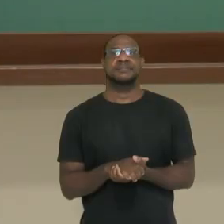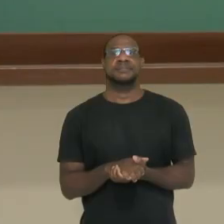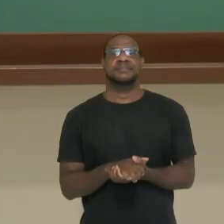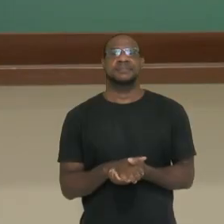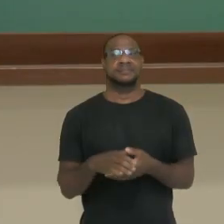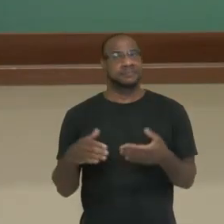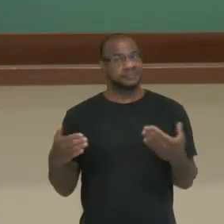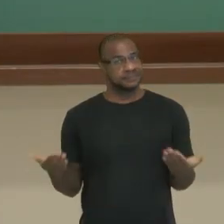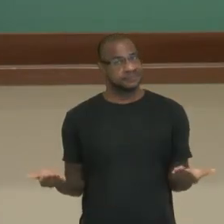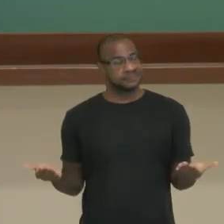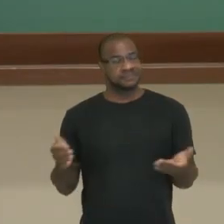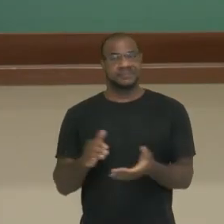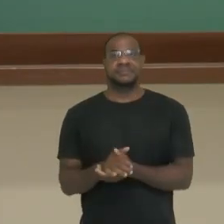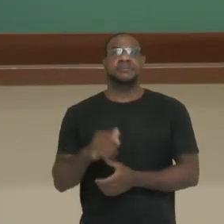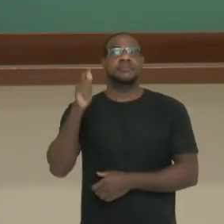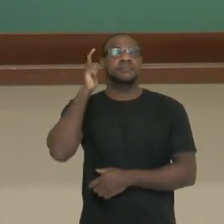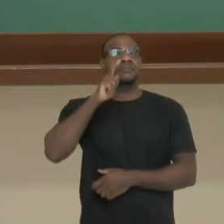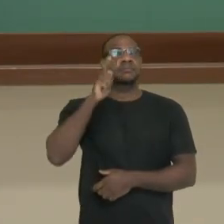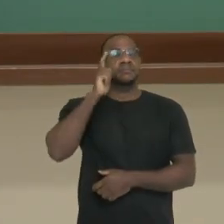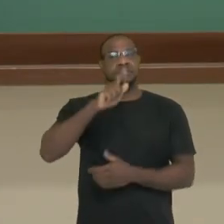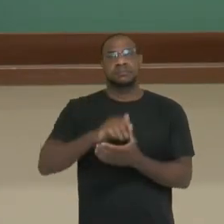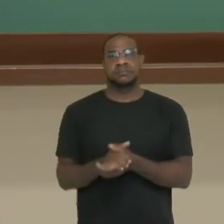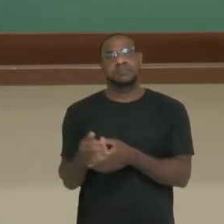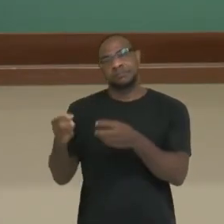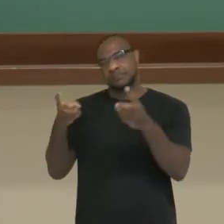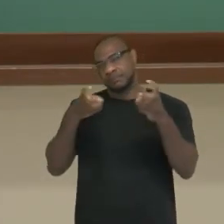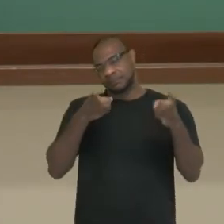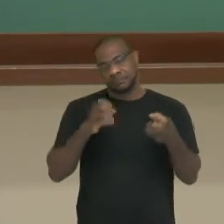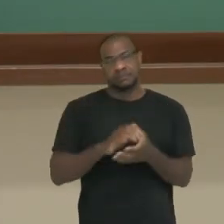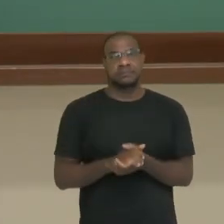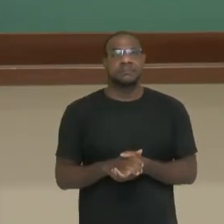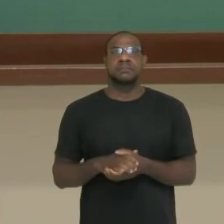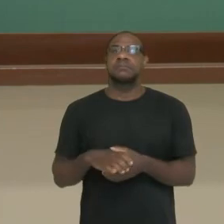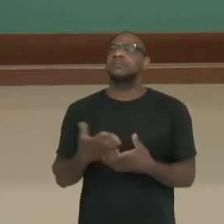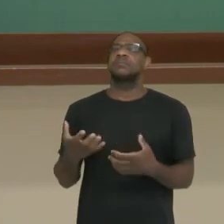E aí, pessoal, conseguiram localizar aqui de que forma